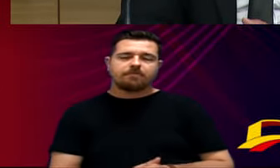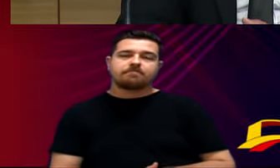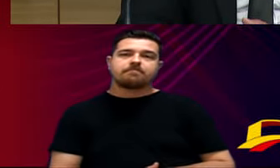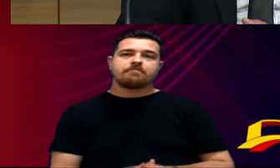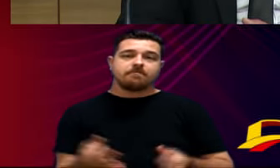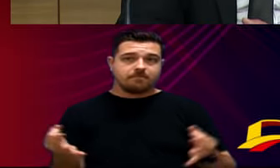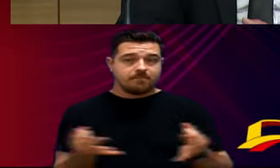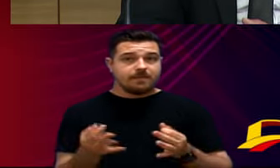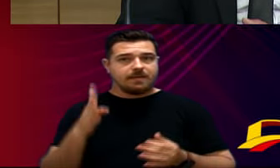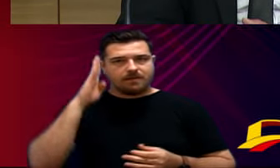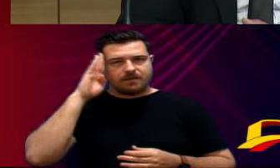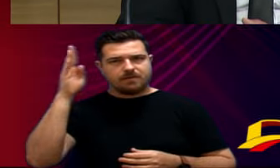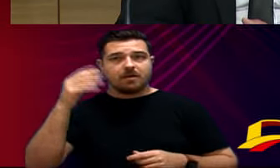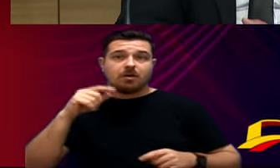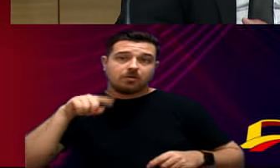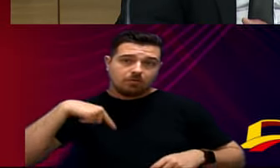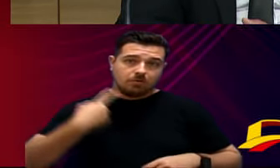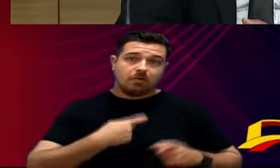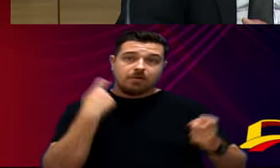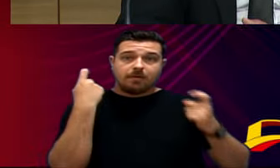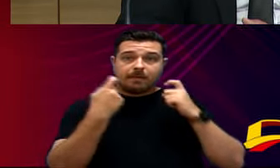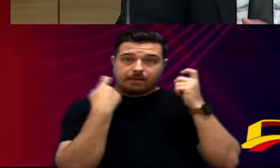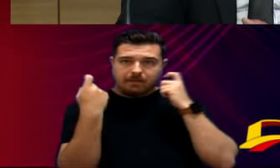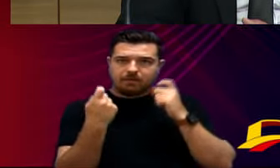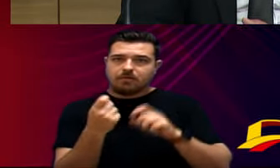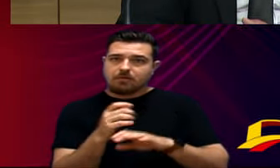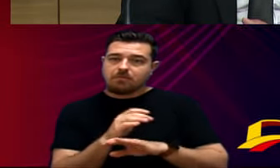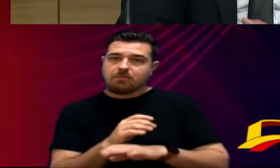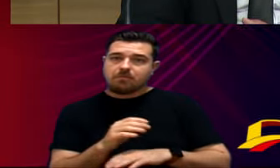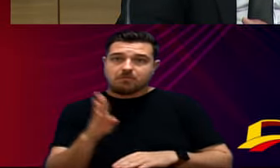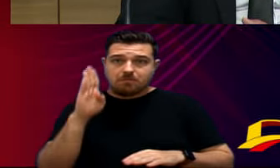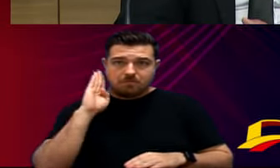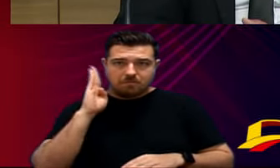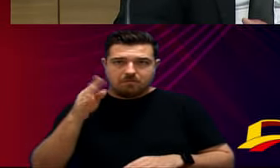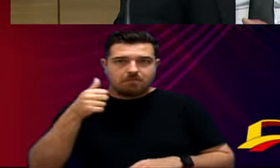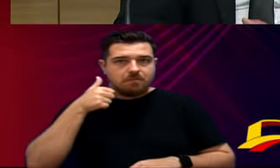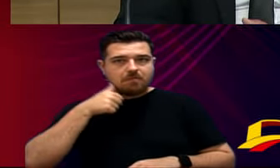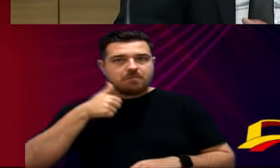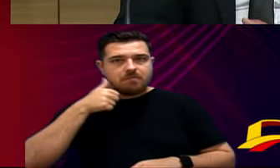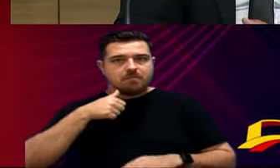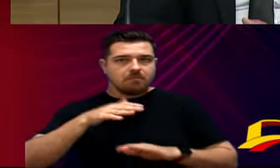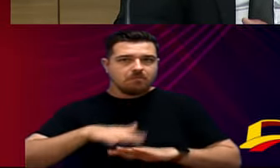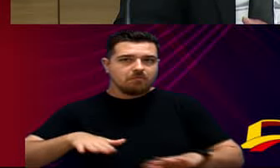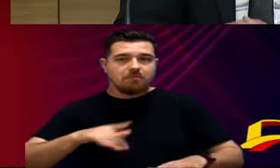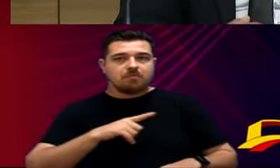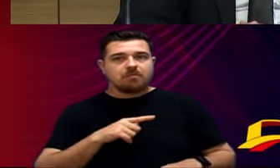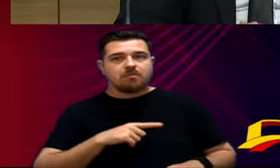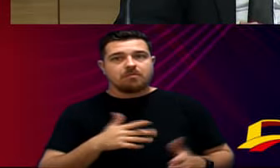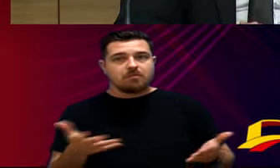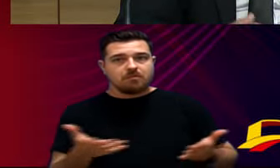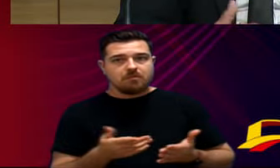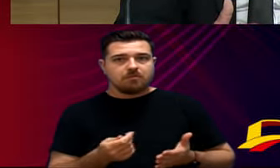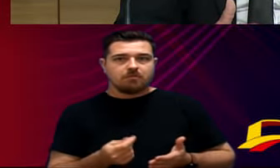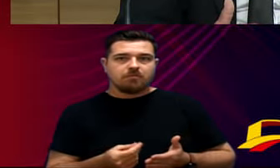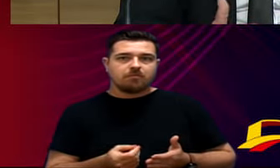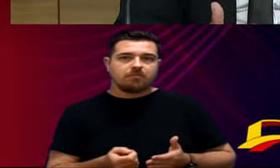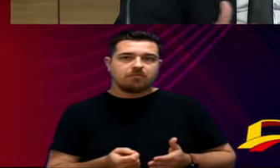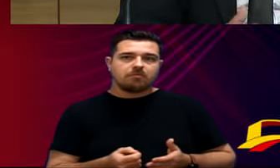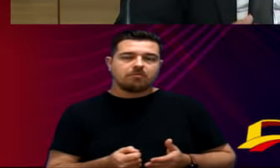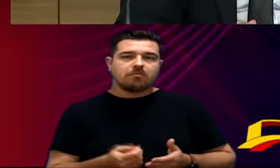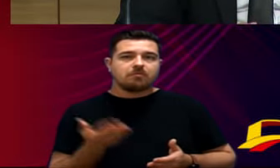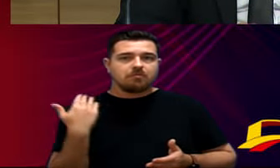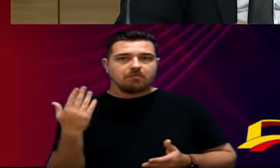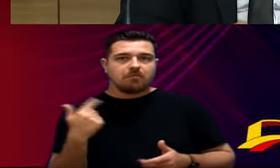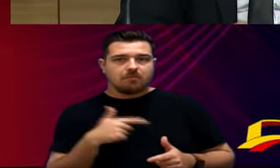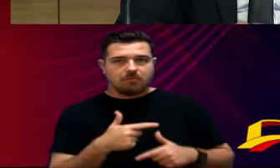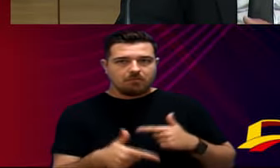perfeito é uma preocupação nossa né Nós temos eh um laboratório ótimo aí porque nós já atuamos